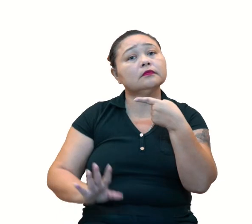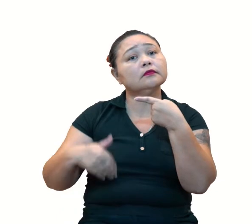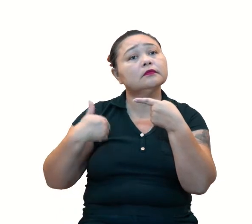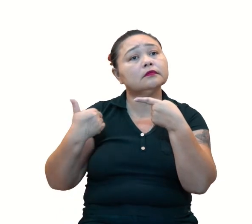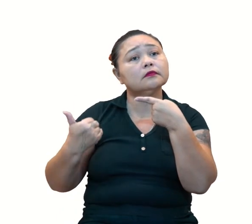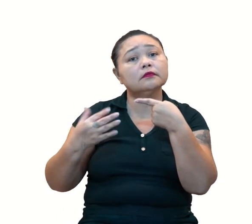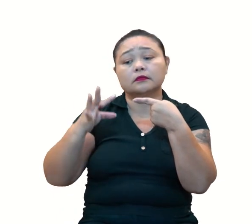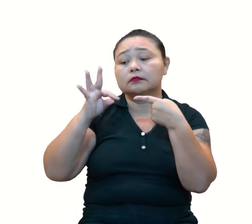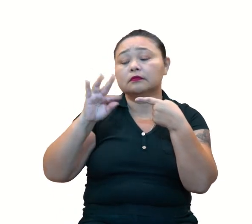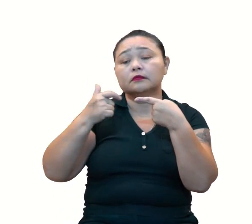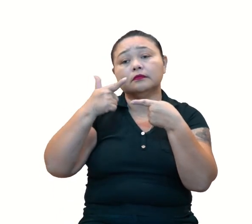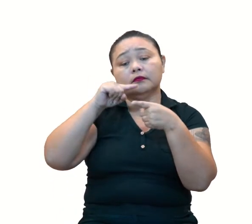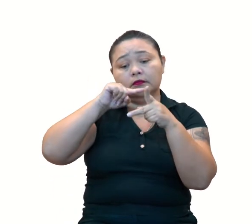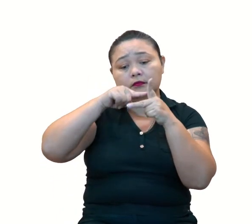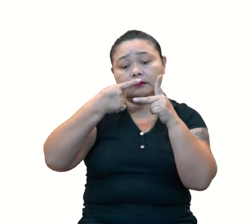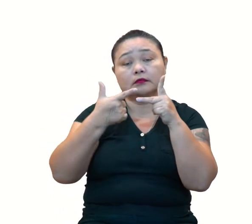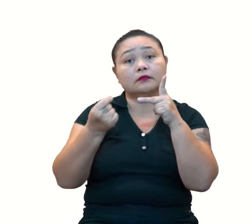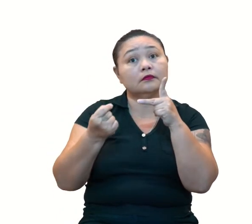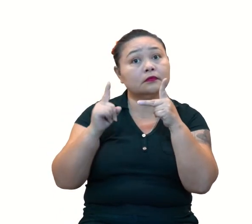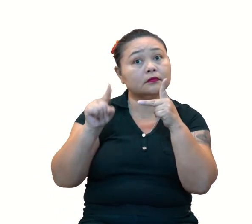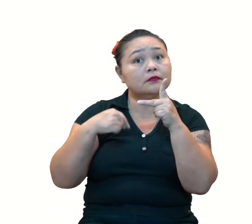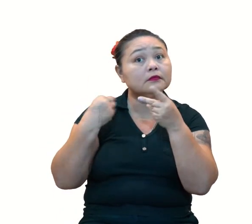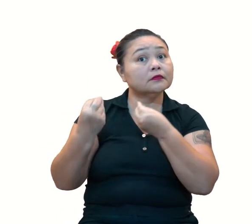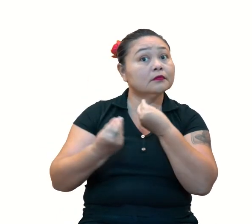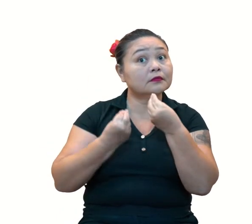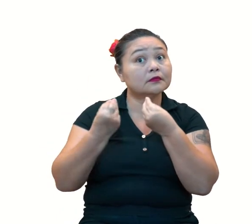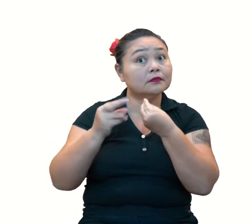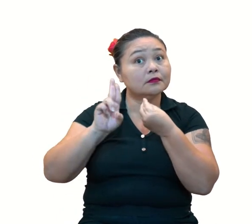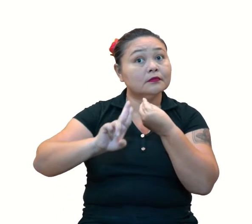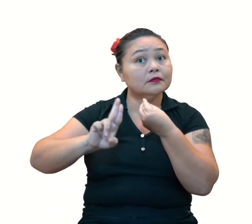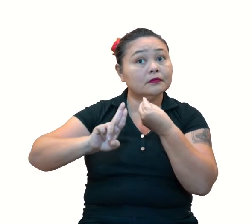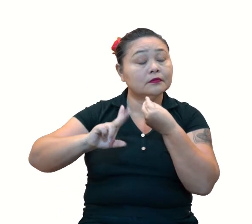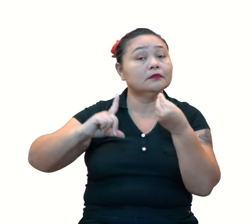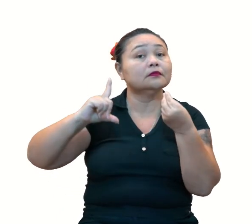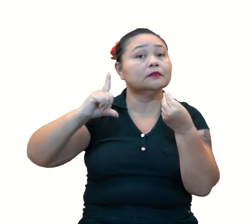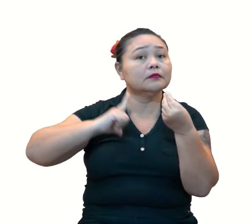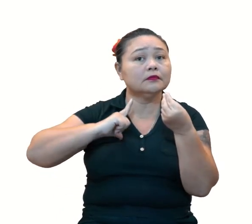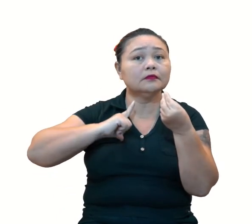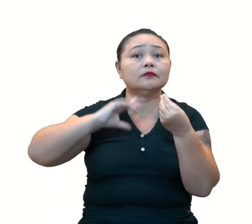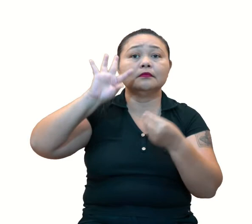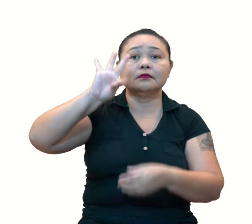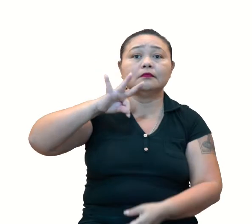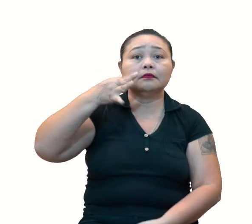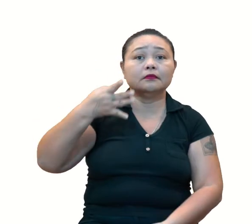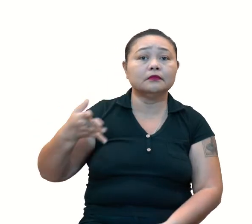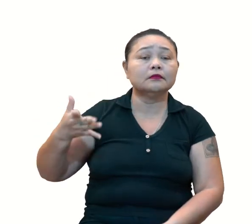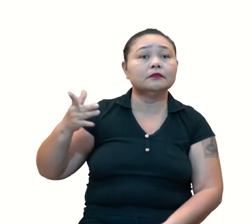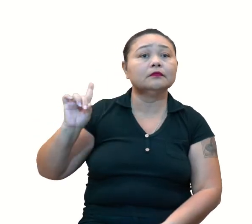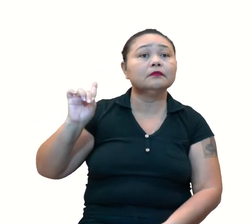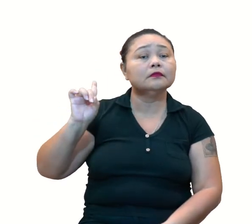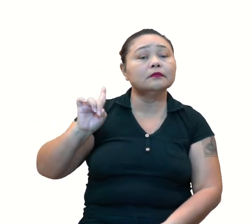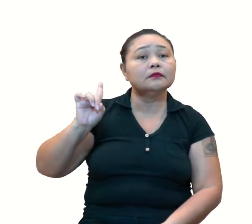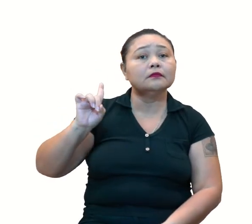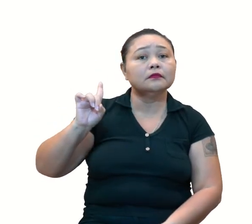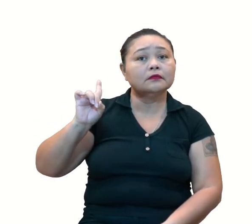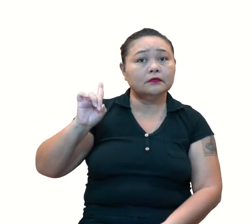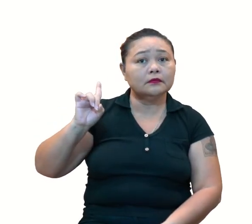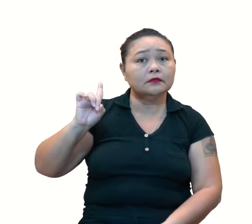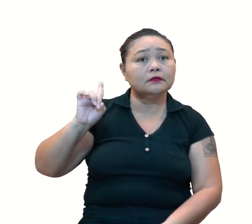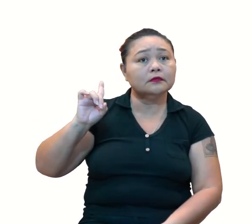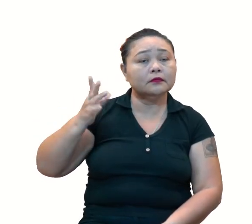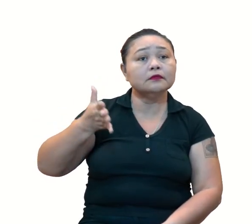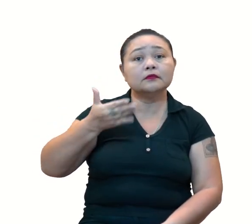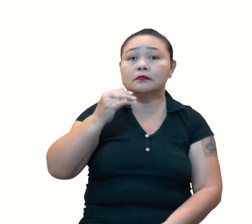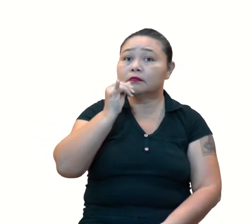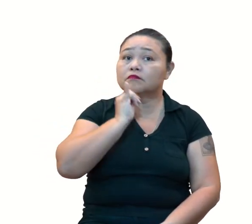de 20 graus, ele disse em algum momento quanto que era para usar? Não, tinha que ter usado a tabelinha, né? Esquecemos. Mas usamos aqui a tabelinha. Referência. Mas como é